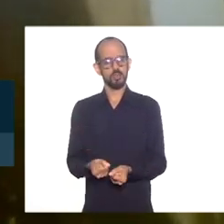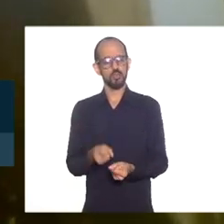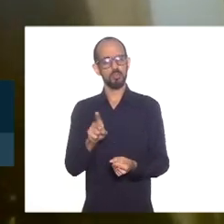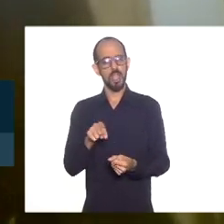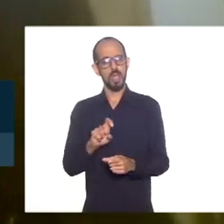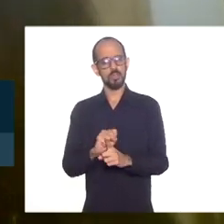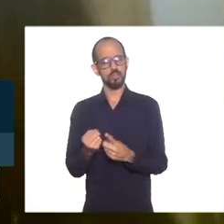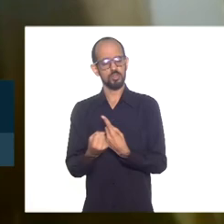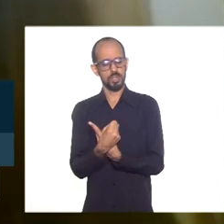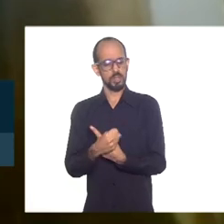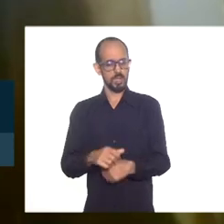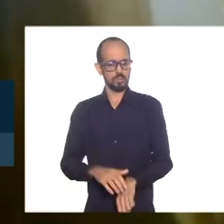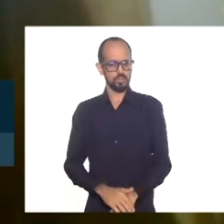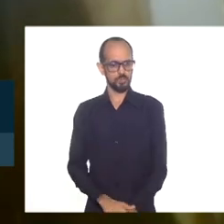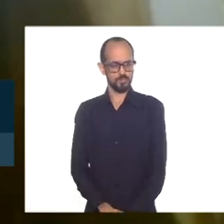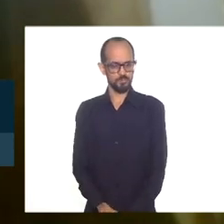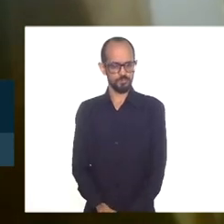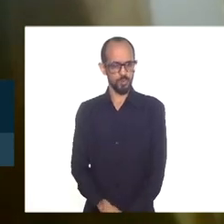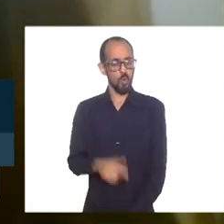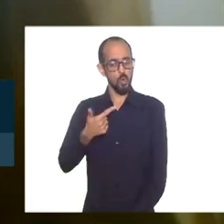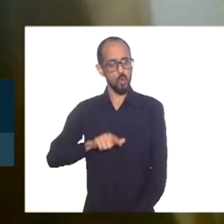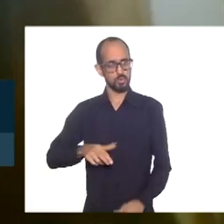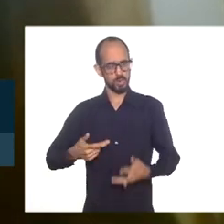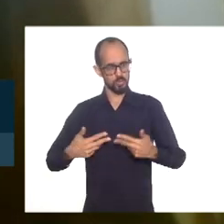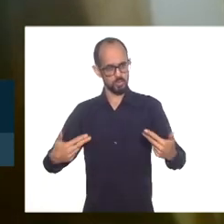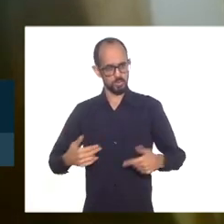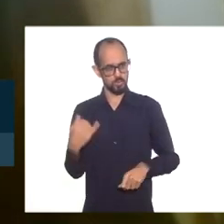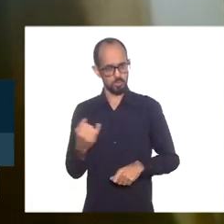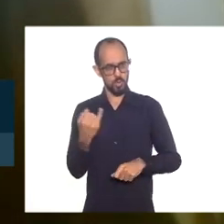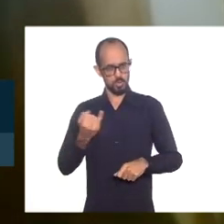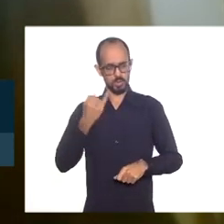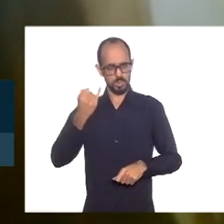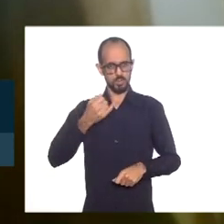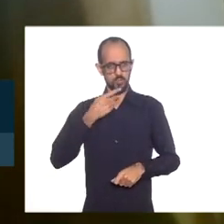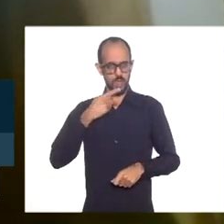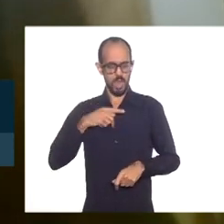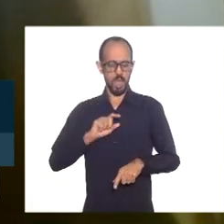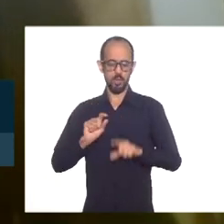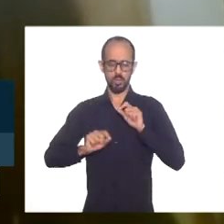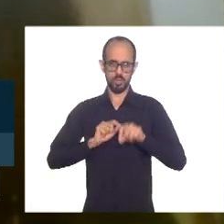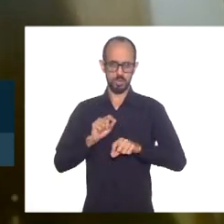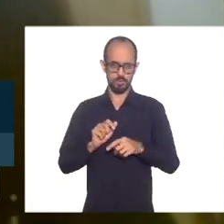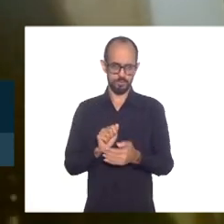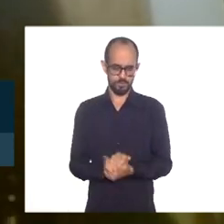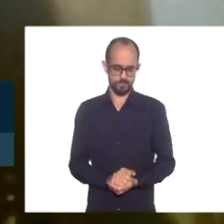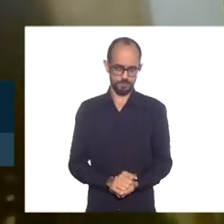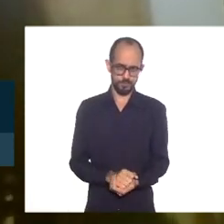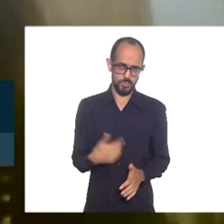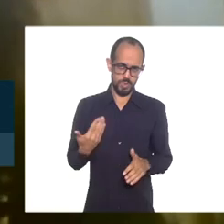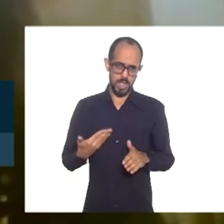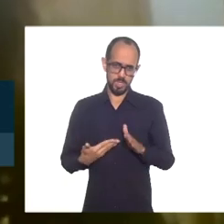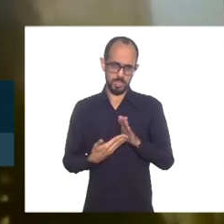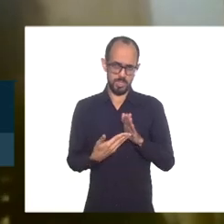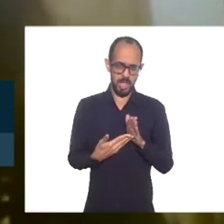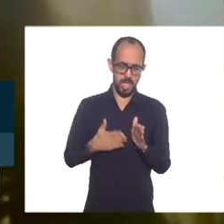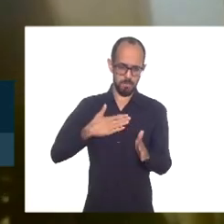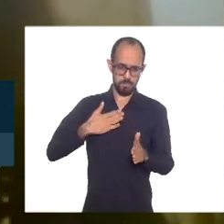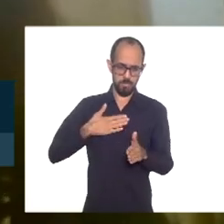sociedade, né? Outra coisa interessante de destacar é o seguinte, até onde eu tenho lido,